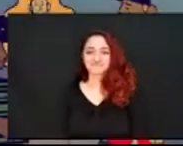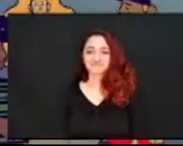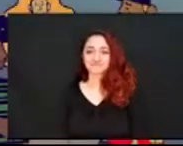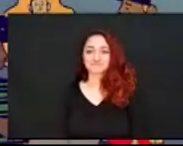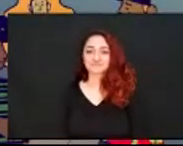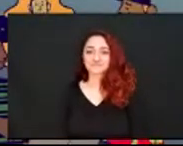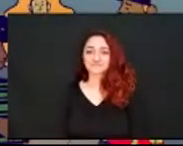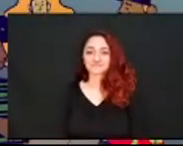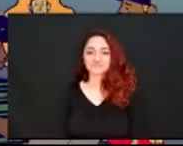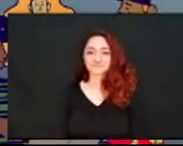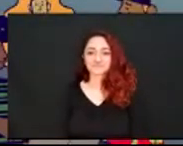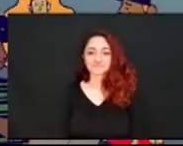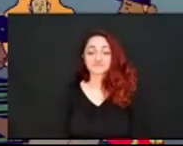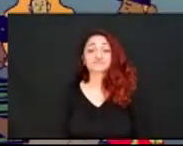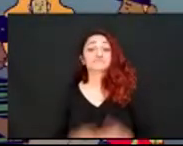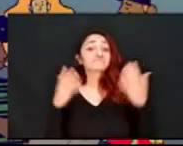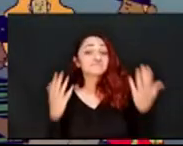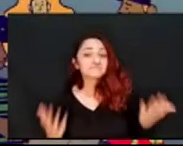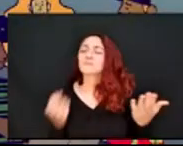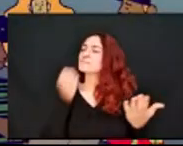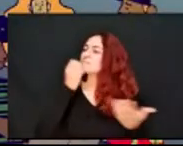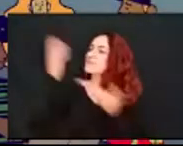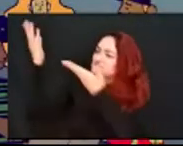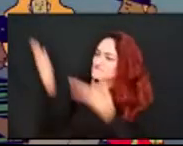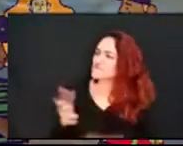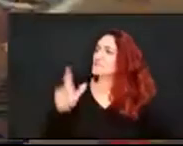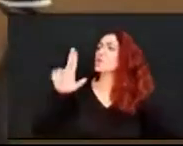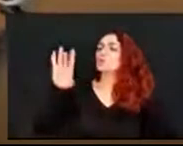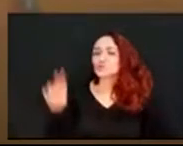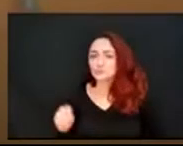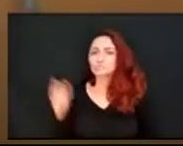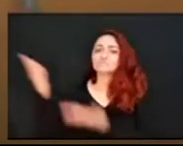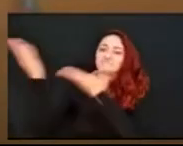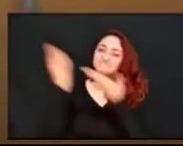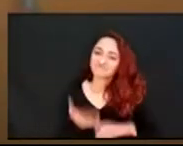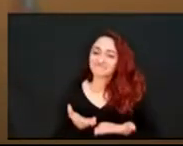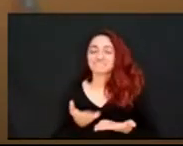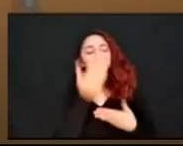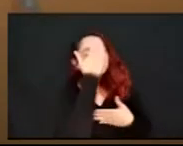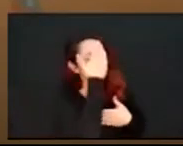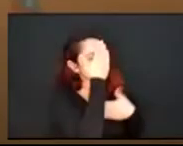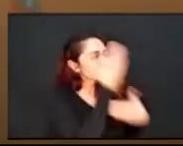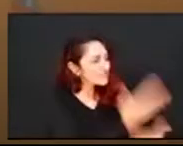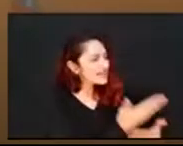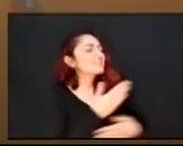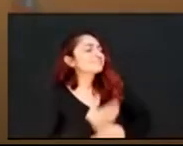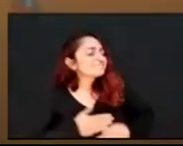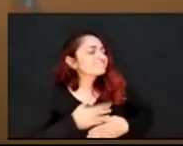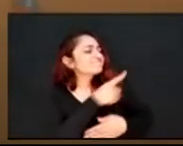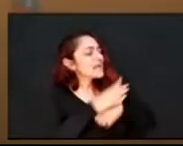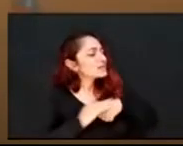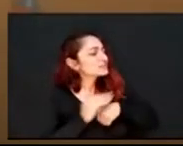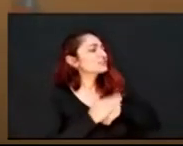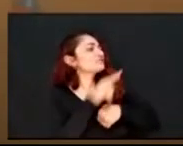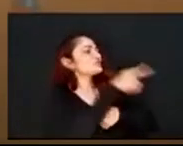bom então seja bem-vindo Lúcio de volta ficou satisfação gratidão pelo carinho que você tocou o primeiro